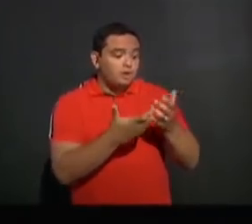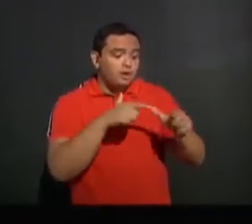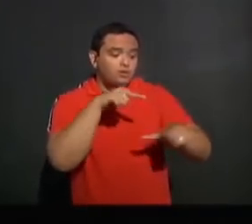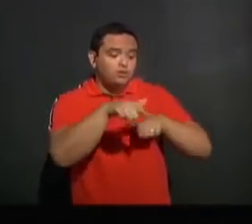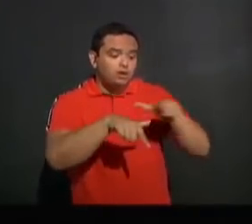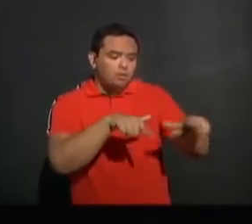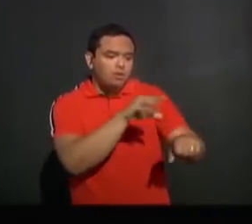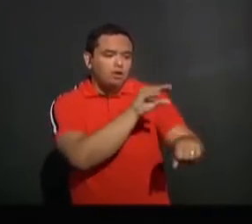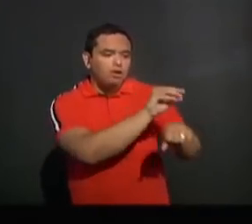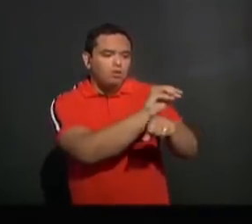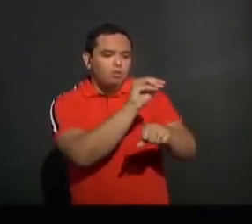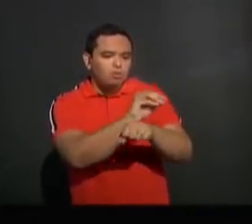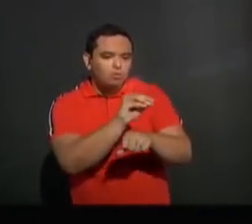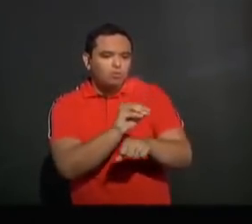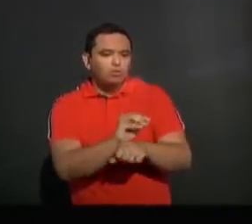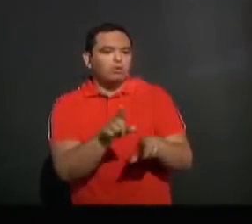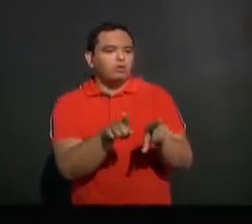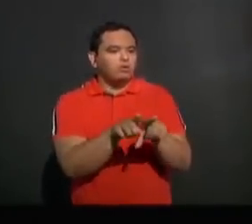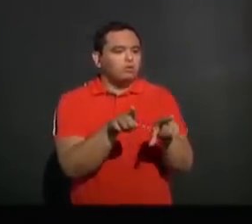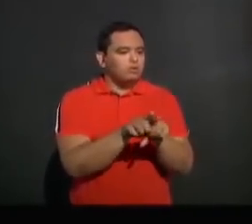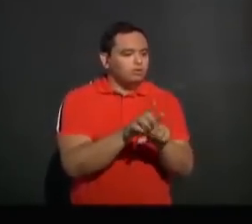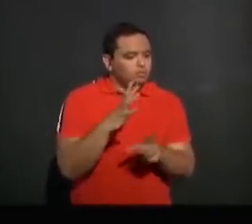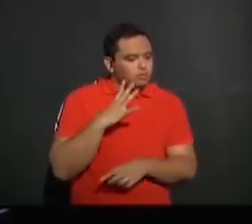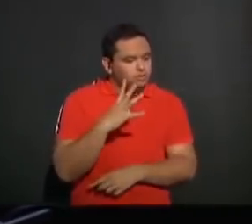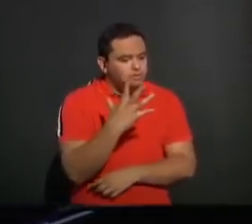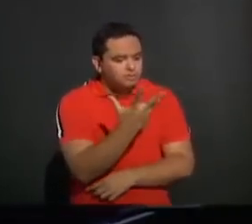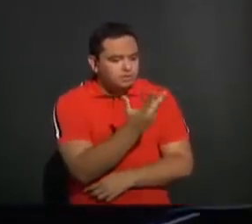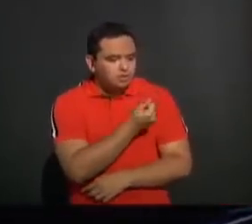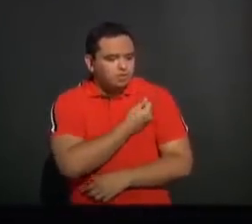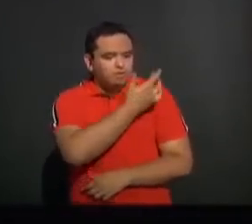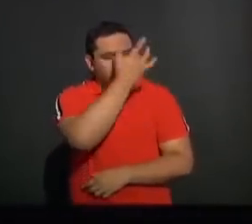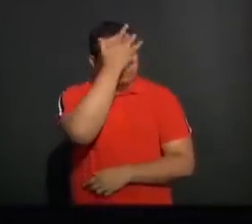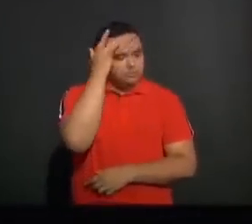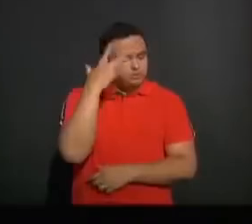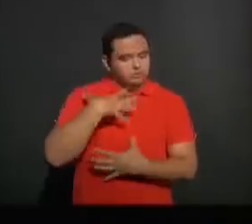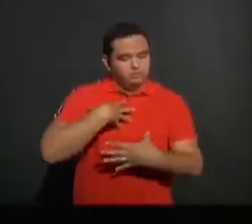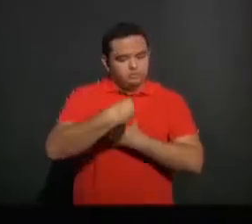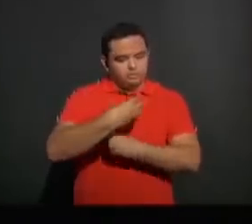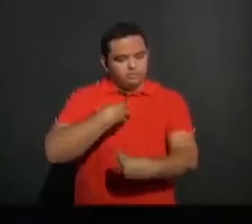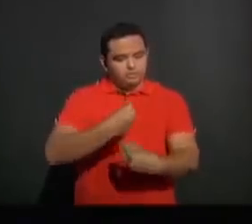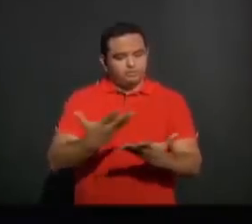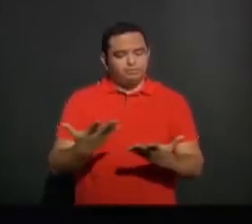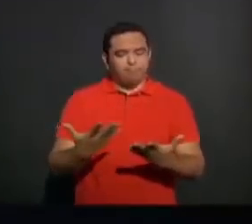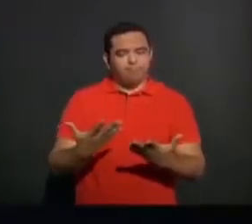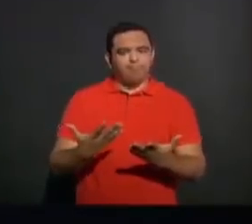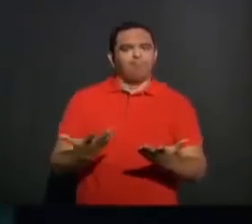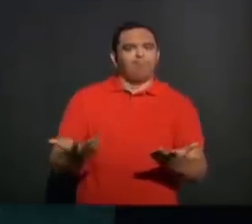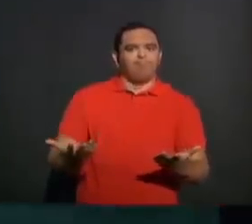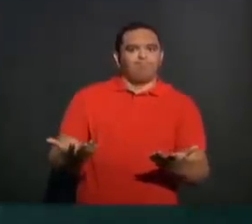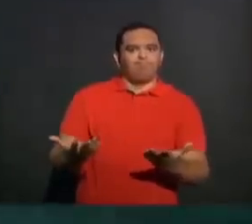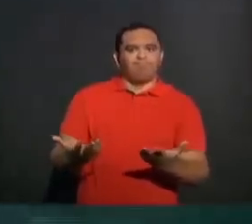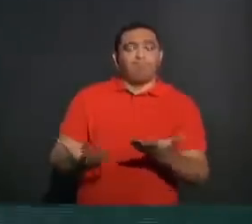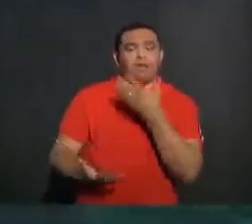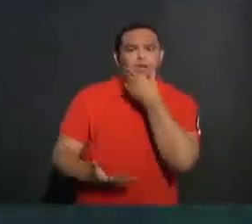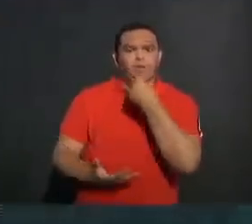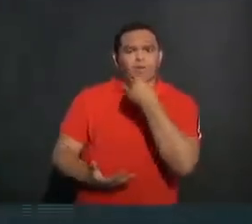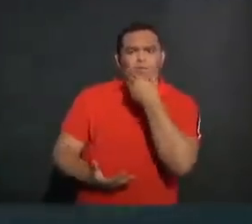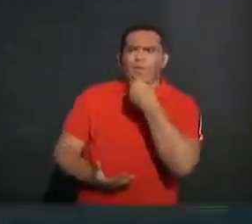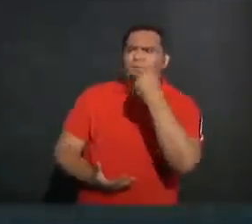para cuidar e ganhar os perdidos, essa geração. Aí, o Wim